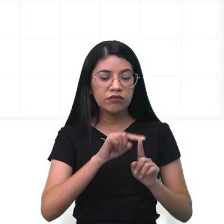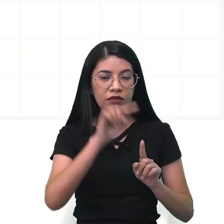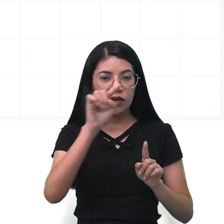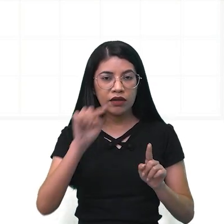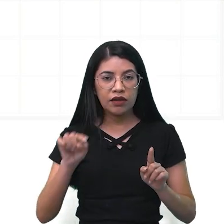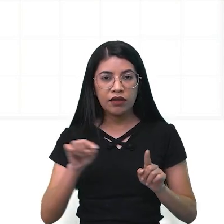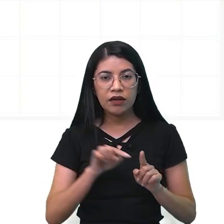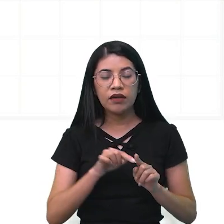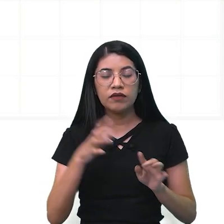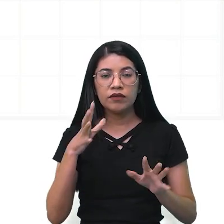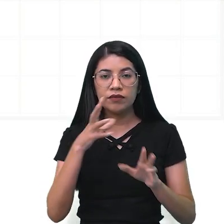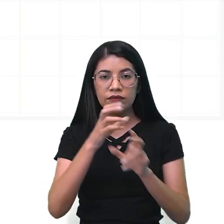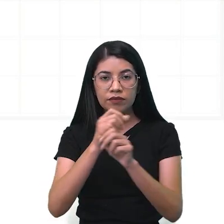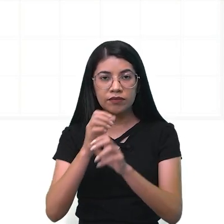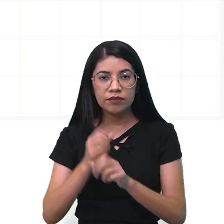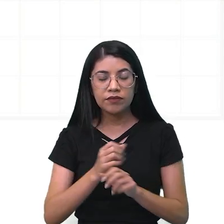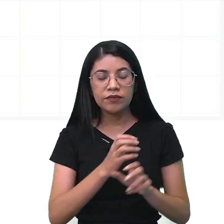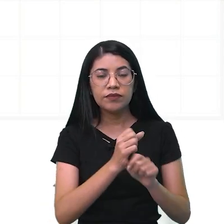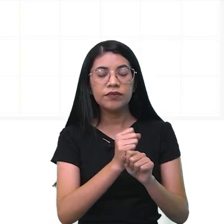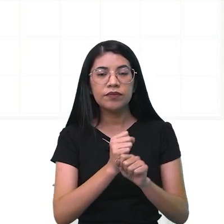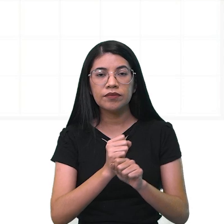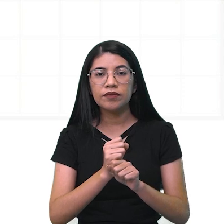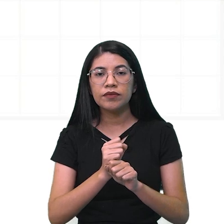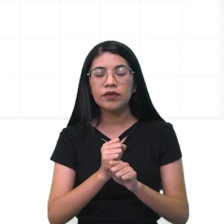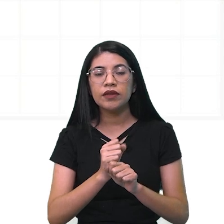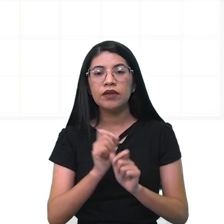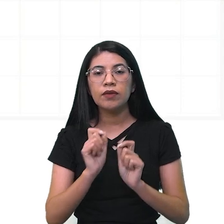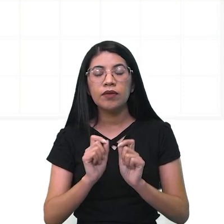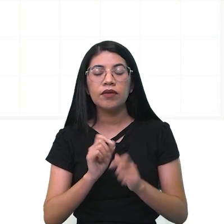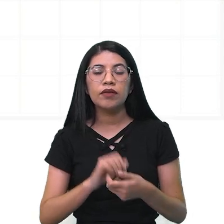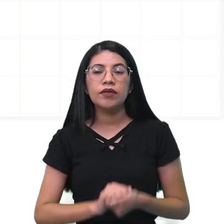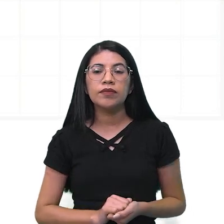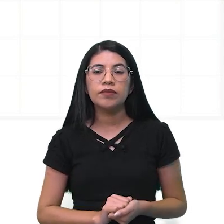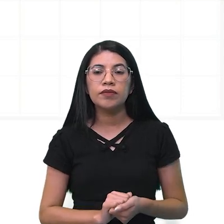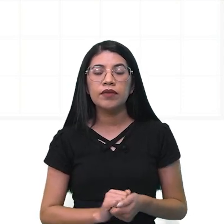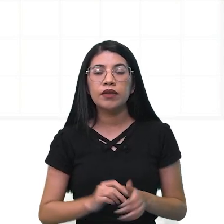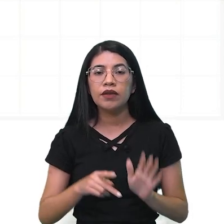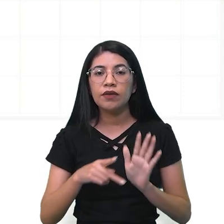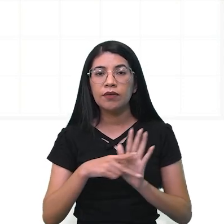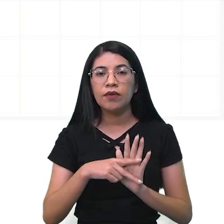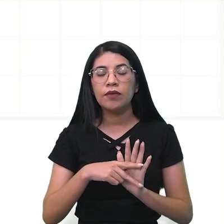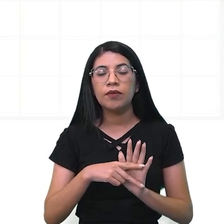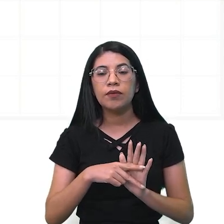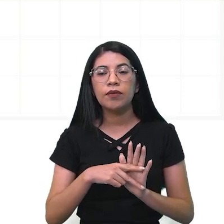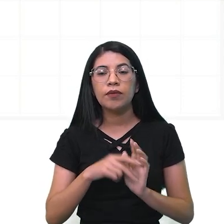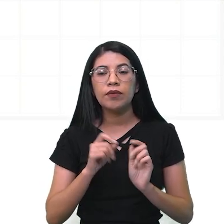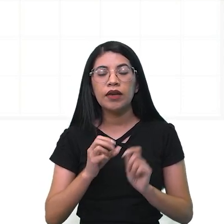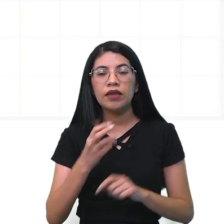Então, o perímetro é igual a 3x